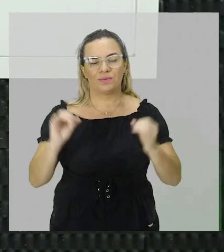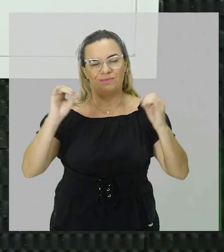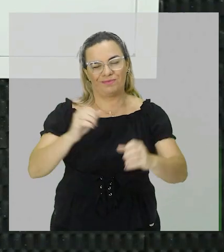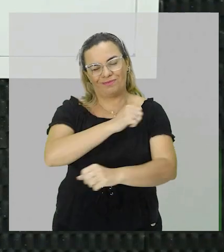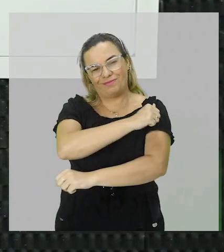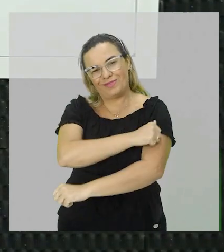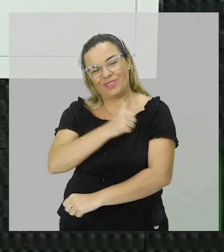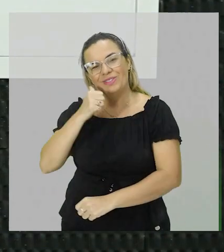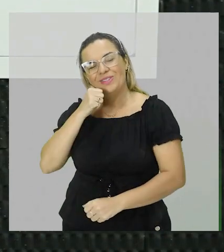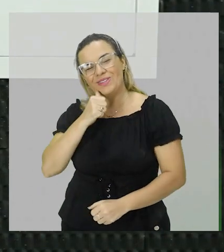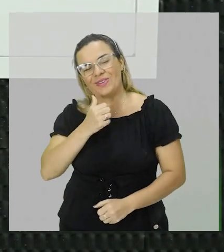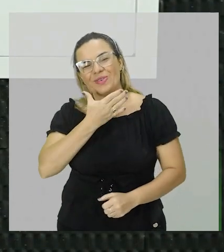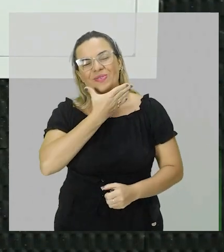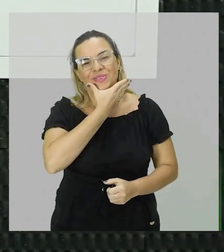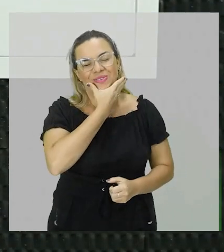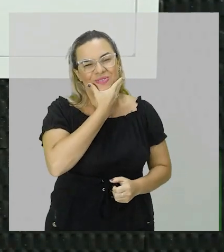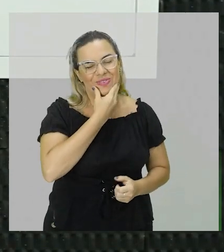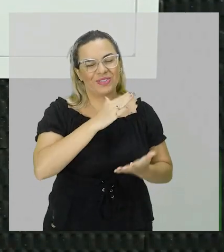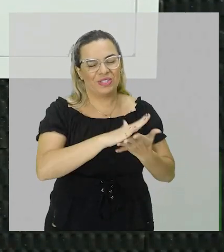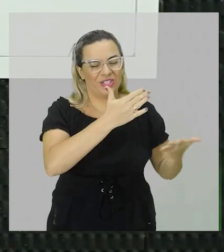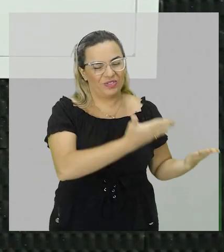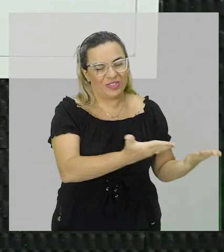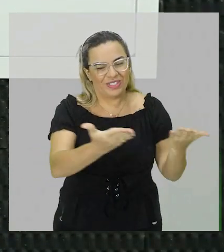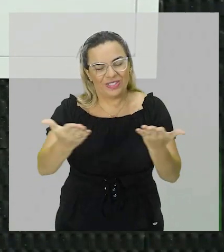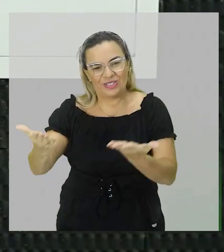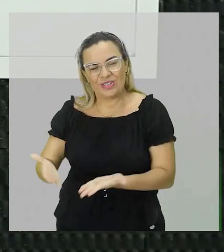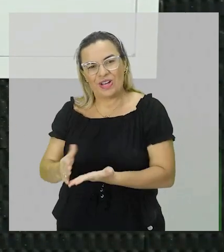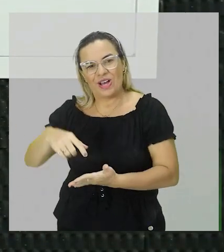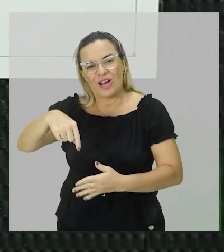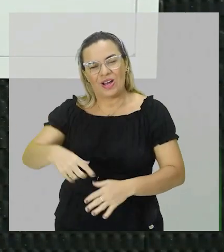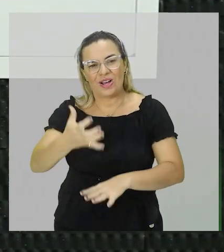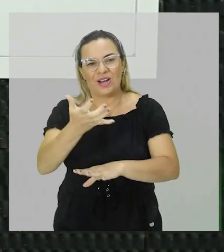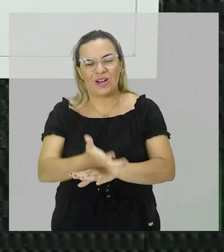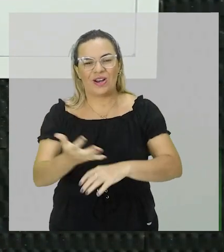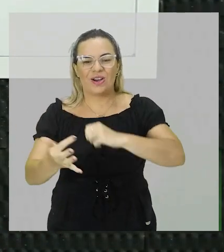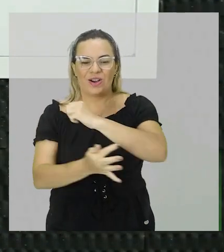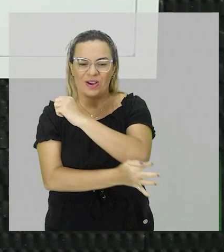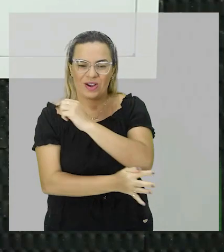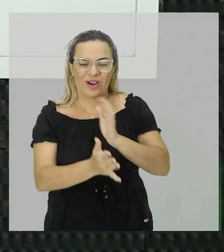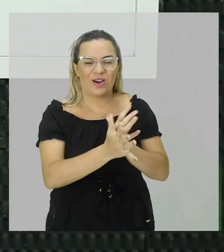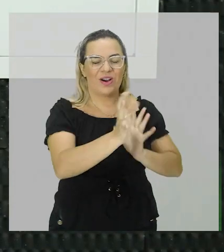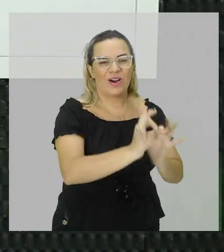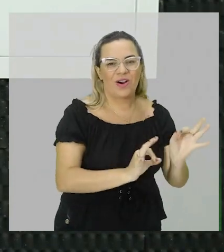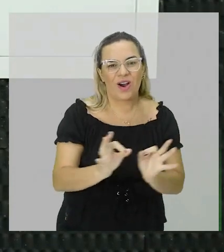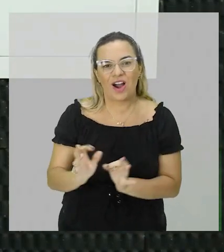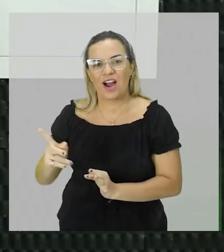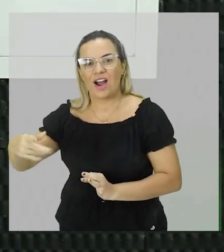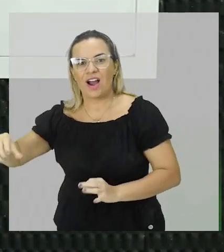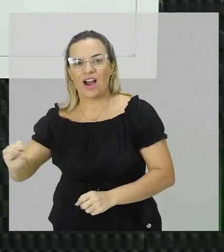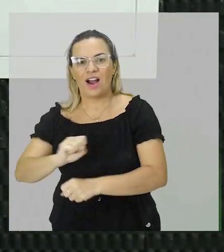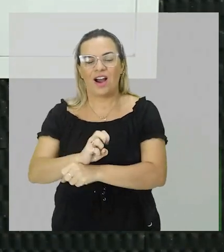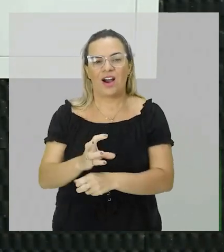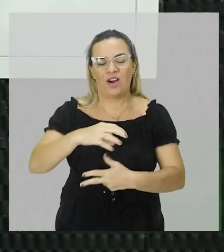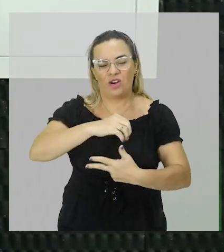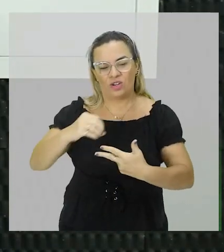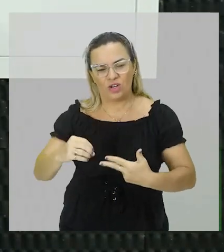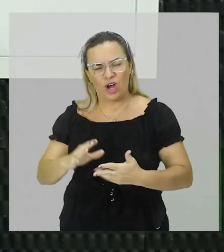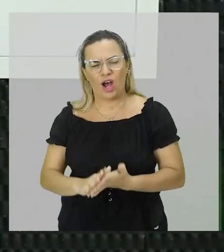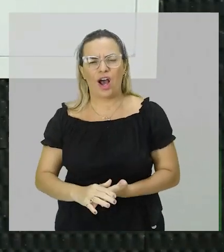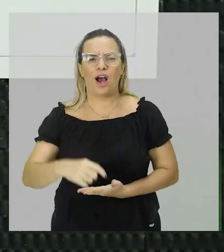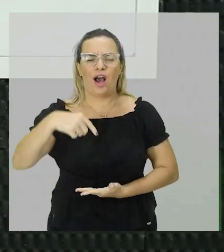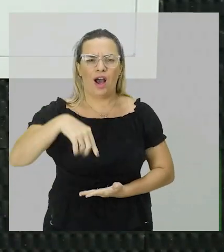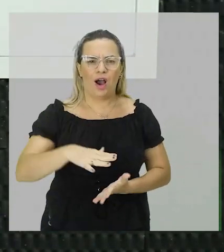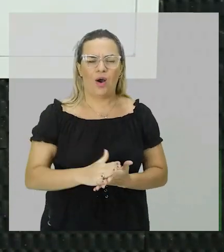Olá, aluna. Olá, aluno. Seja bem-vindo a mais uma aula de Física, né? Aqui pelo preparatório Paz UEM Enem, certo? Aula de